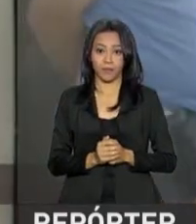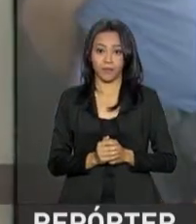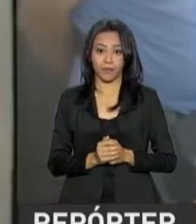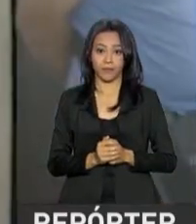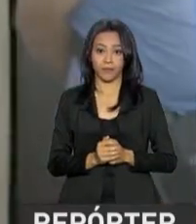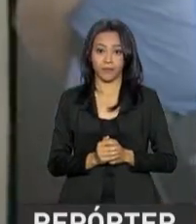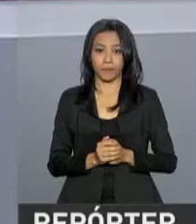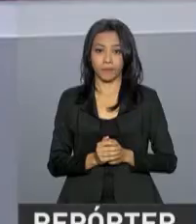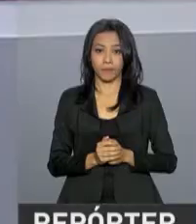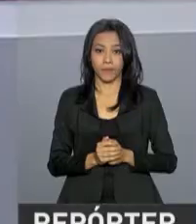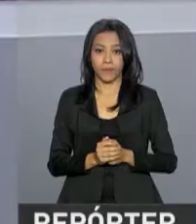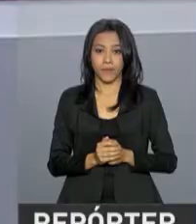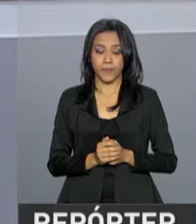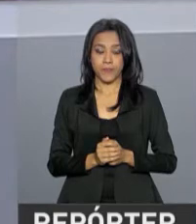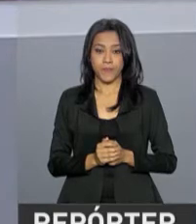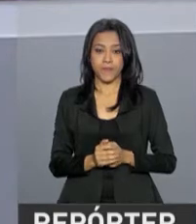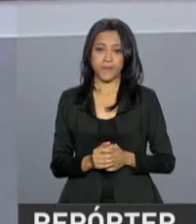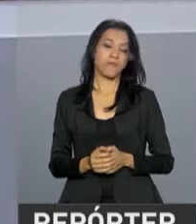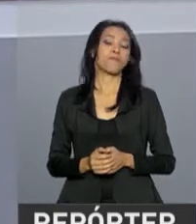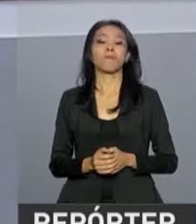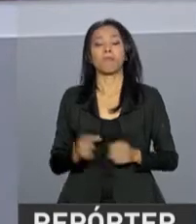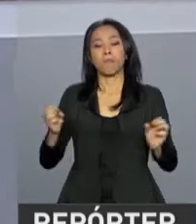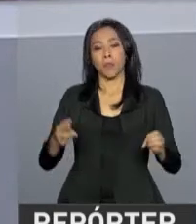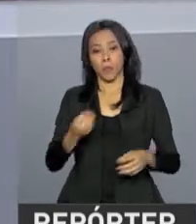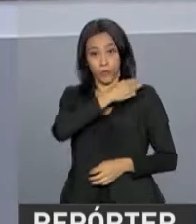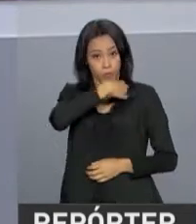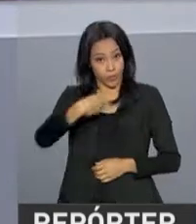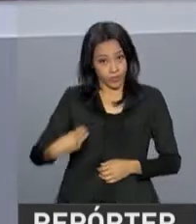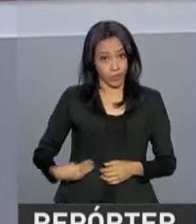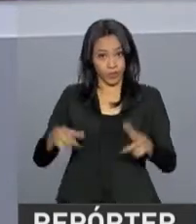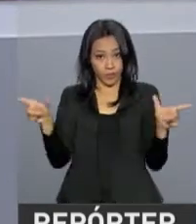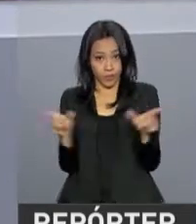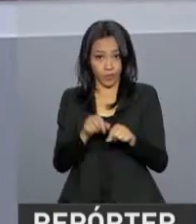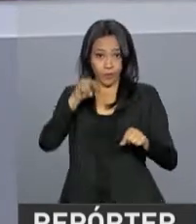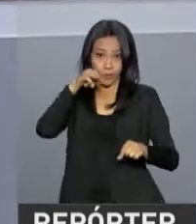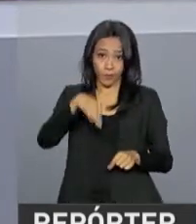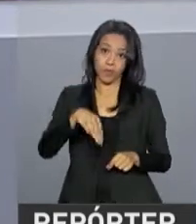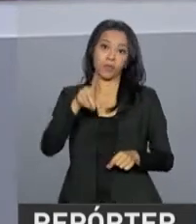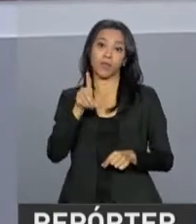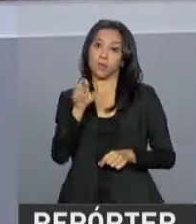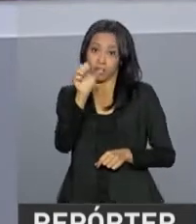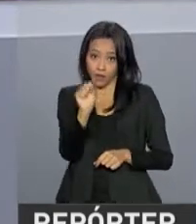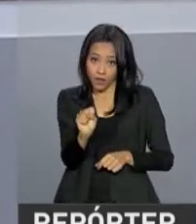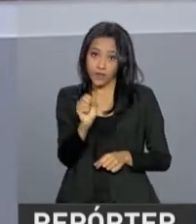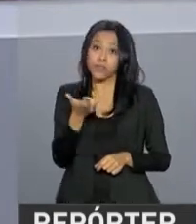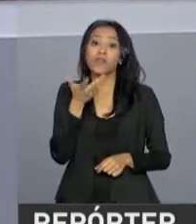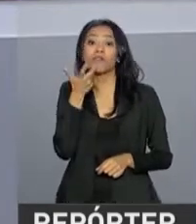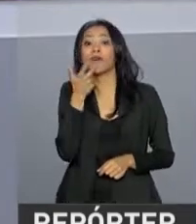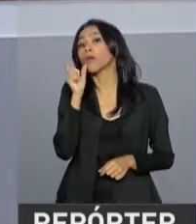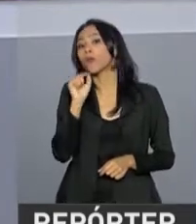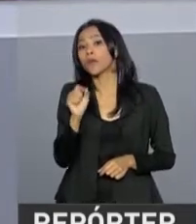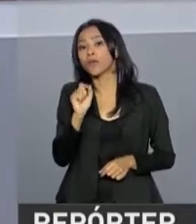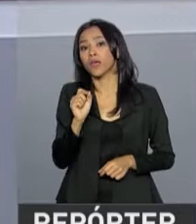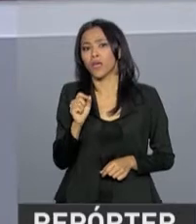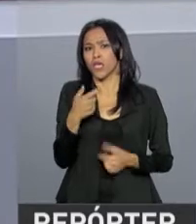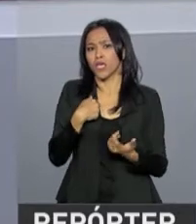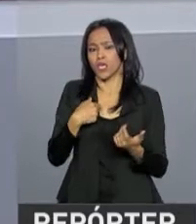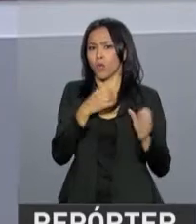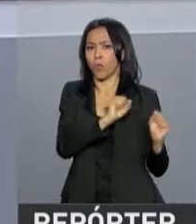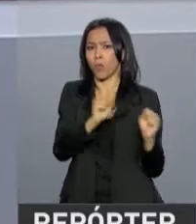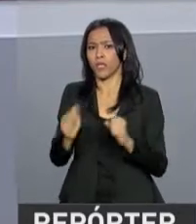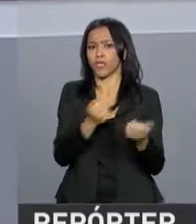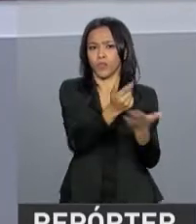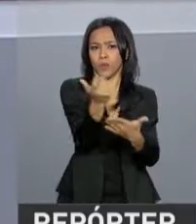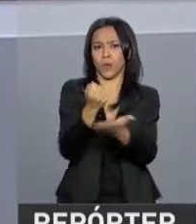brasil reúne tom o ministro do desenvolvimento social alberto beltrame disse que o aumento do poder de compra dos